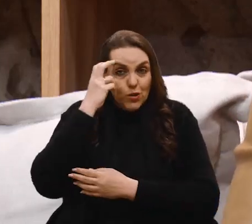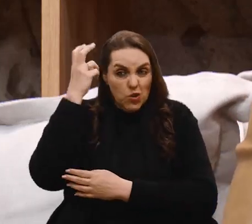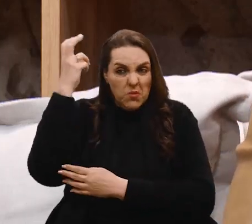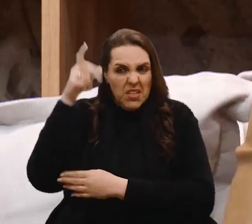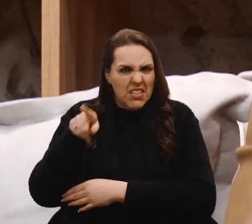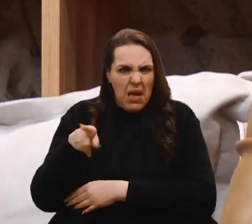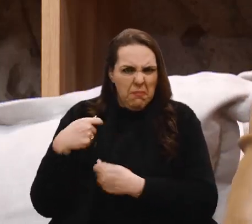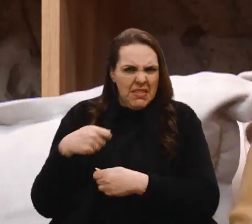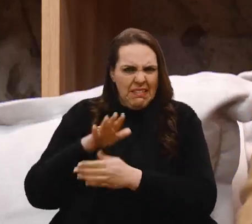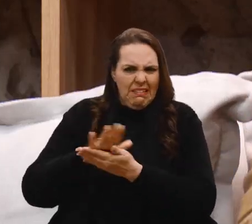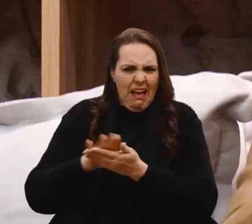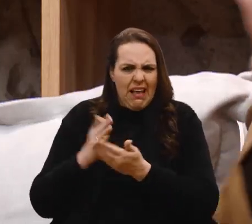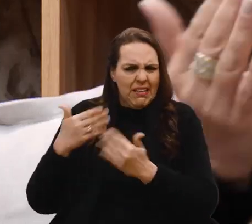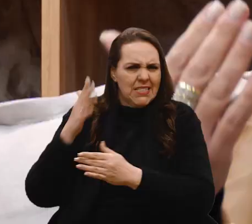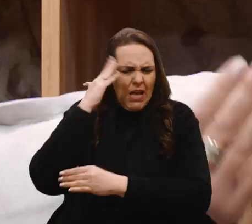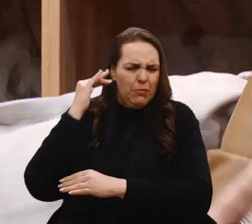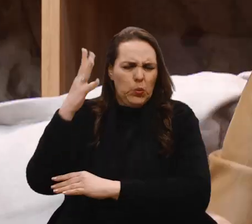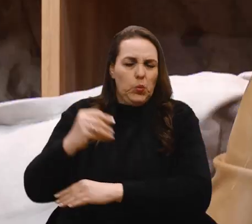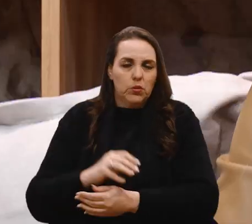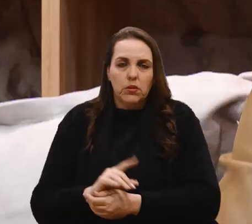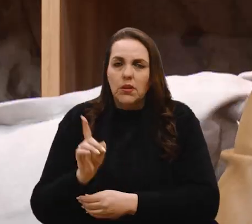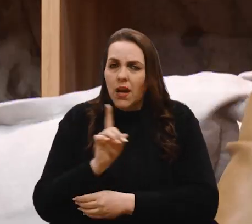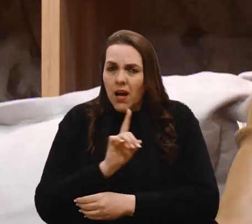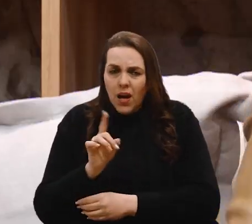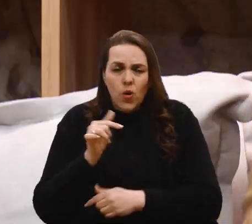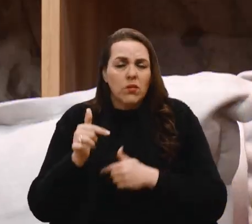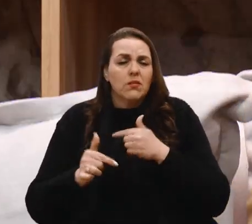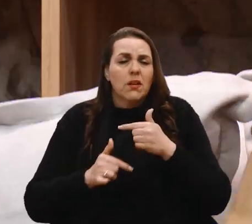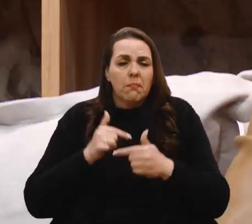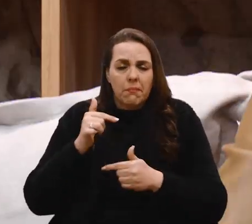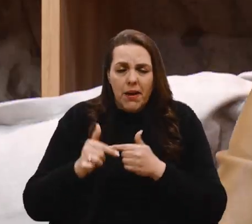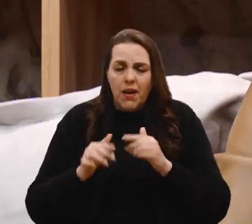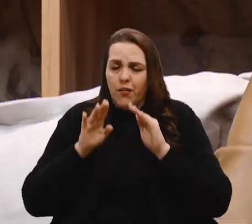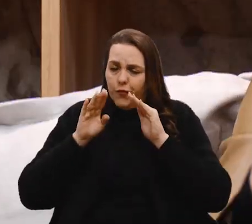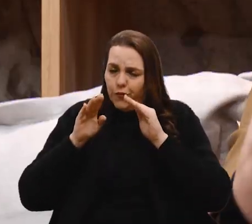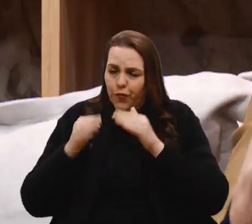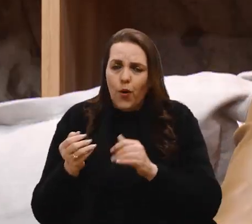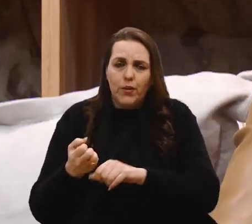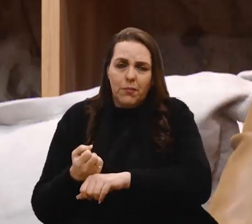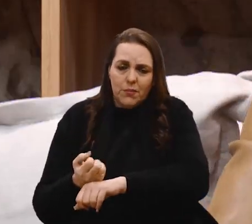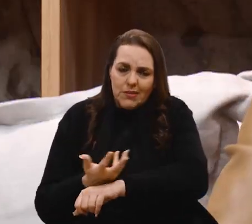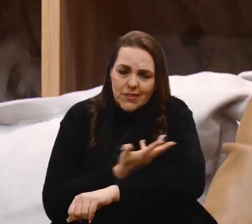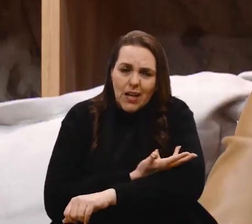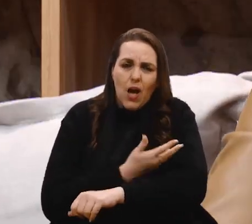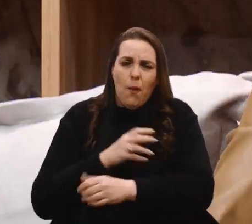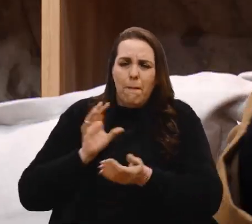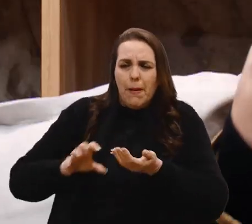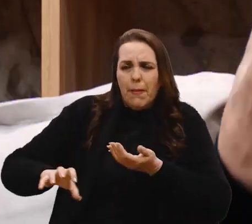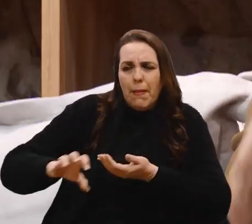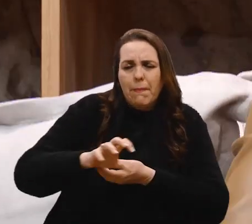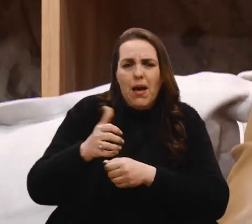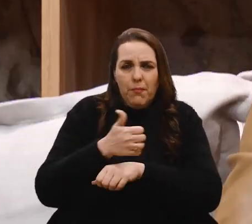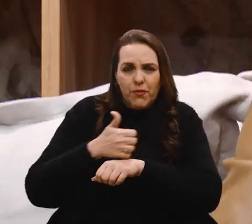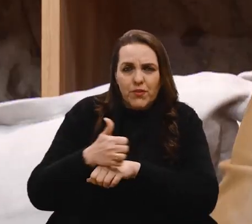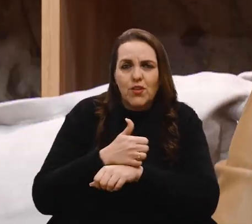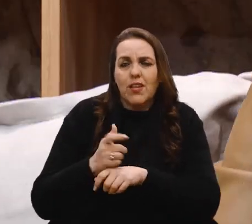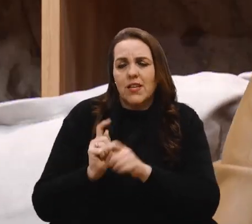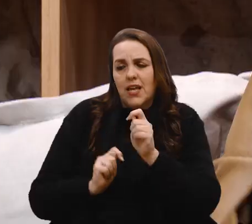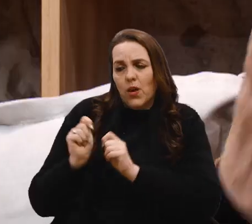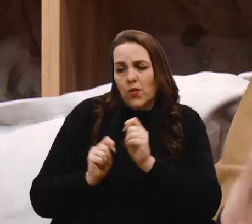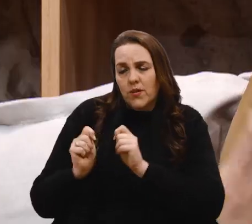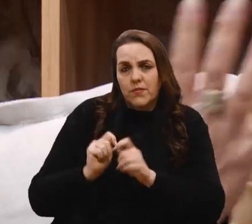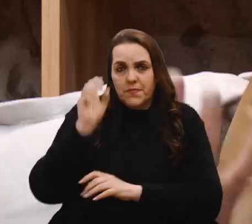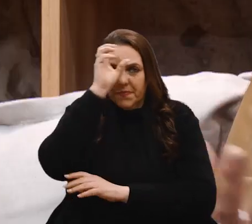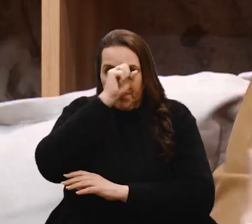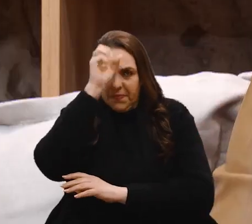de nada. E não é assim, precisa todo um trabalho emocional, um trabalho multidisciplinar, de regulação da aprendizagem,